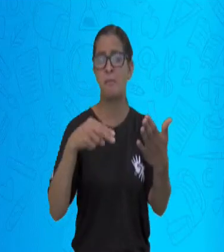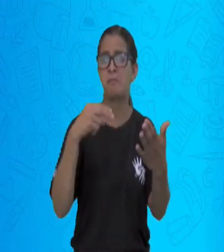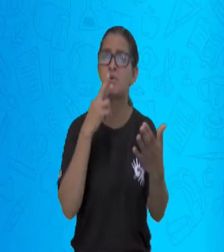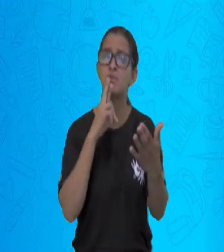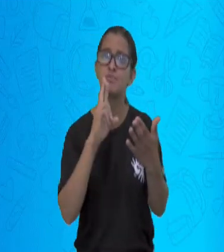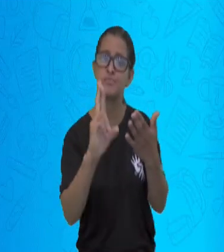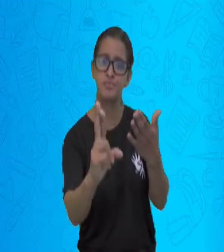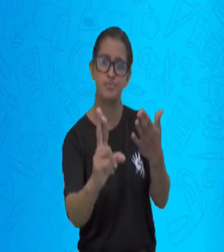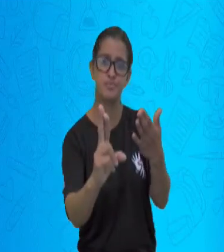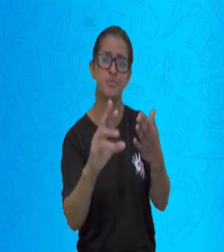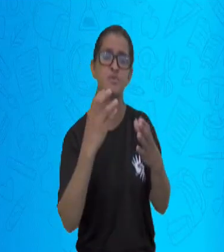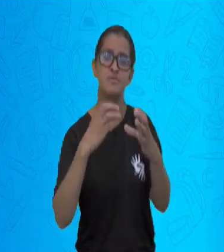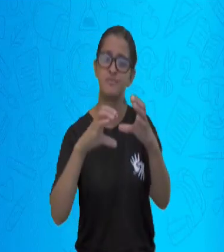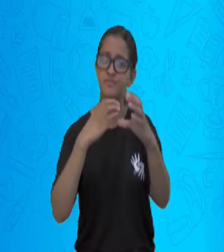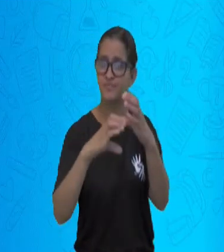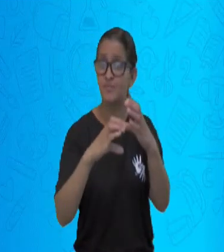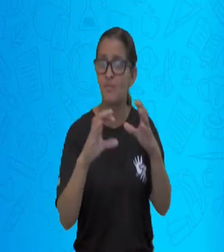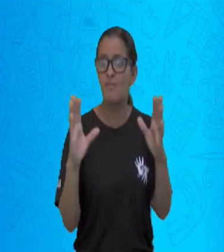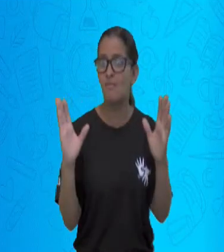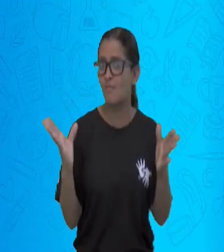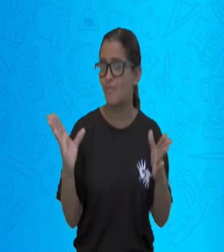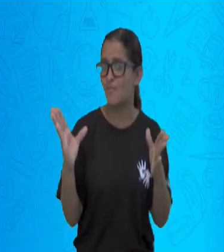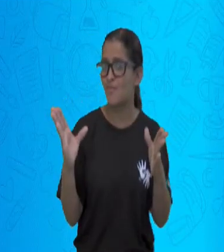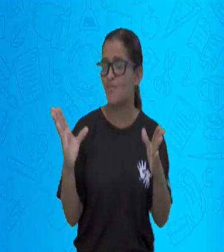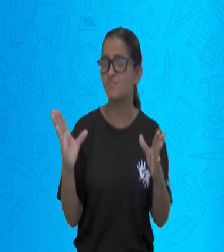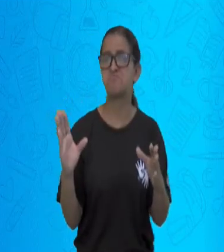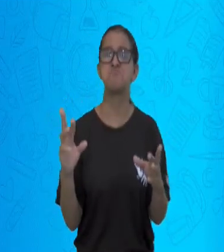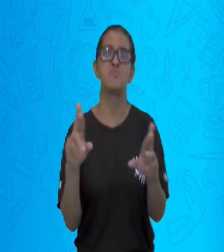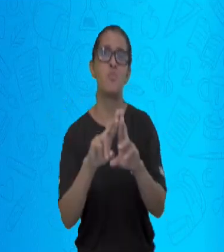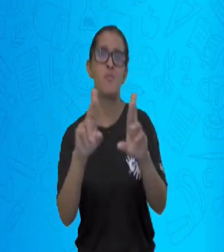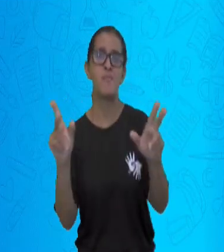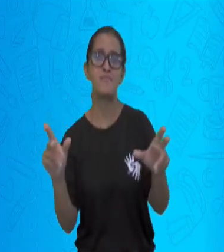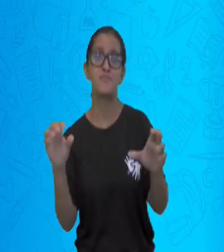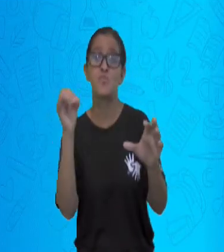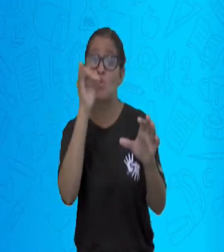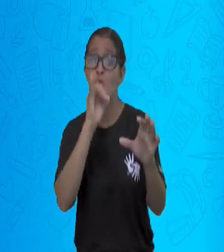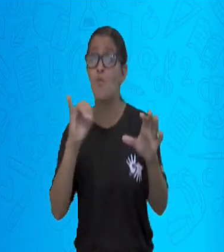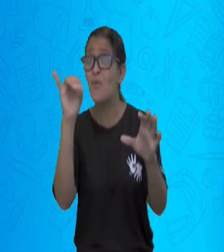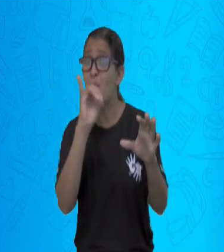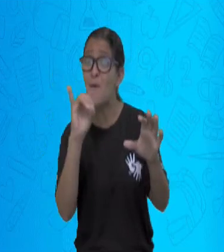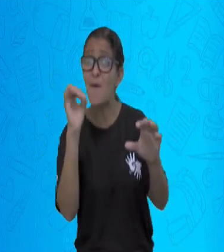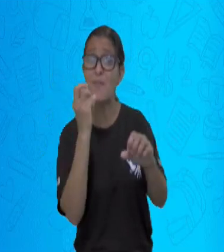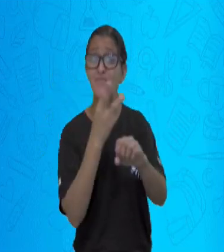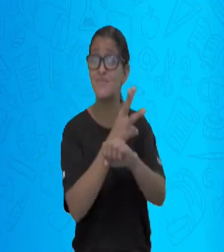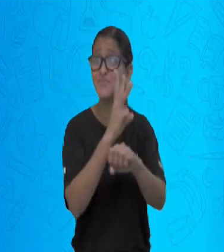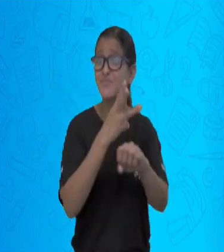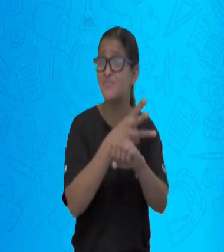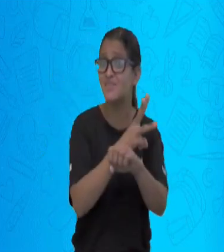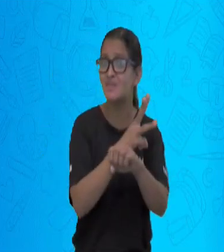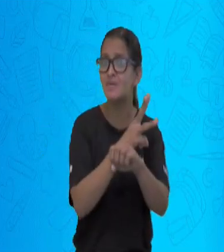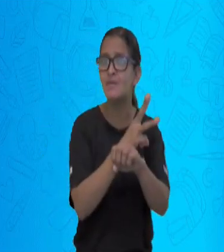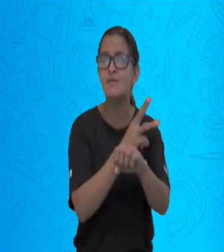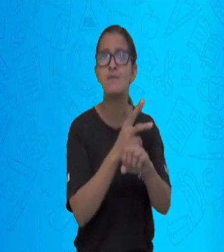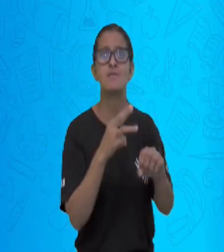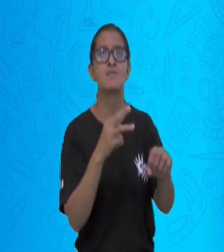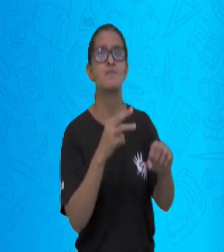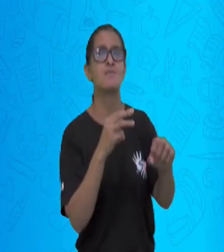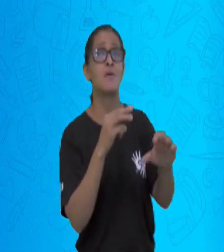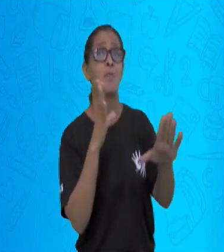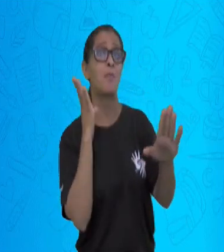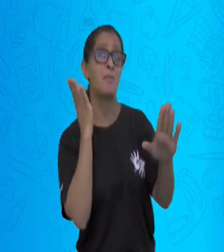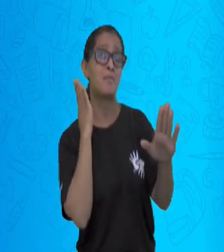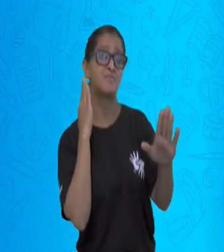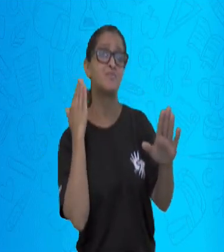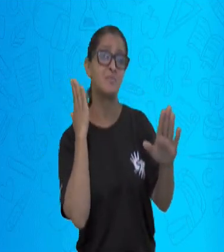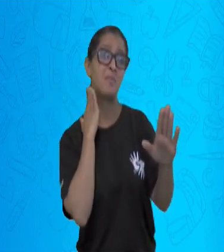responder. Isso geraria um tempo. Hoje, não. Dou um oi no WhatsApp, ele já visualiza e a gente já começa esse processo de